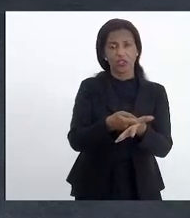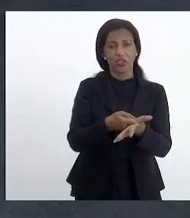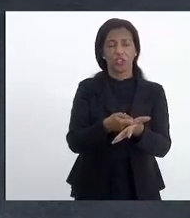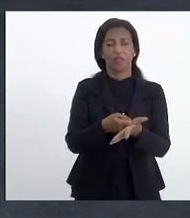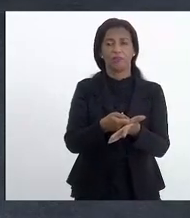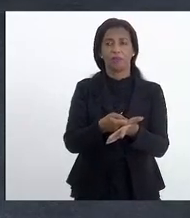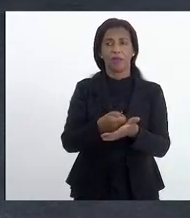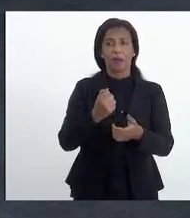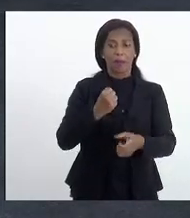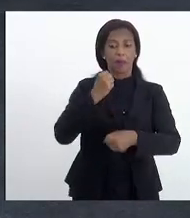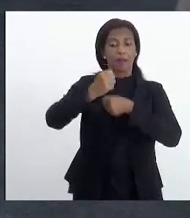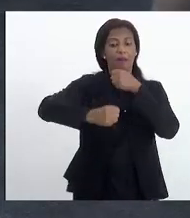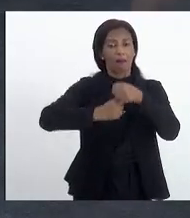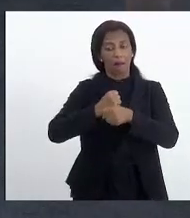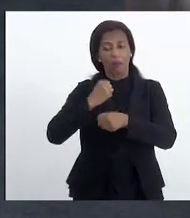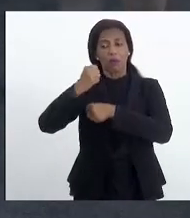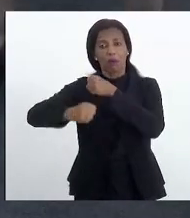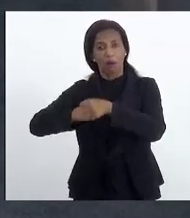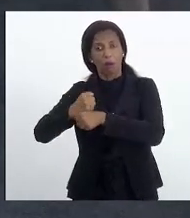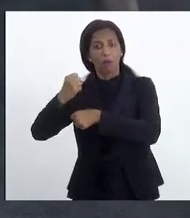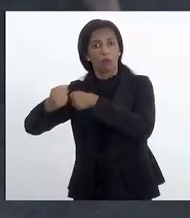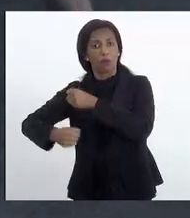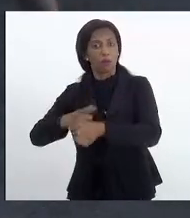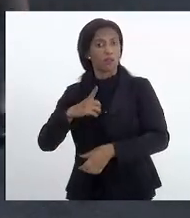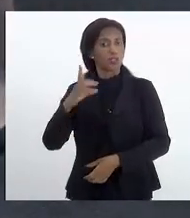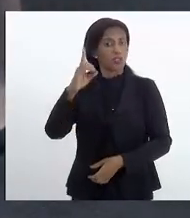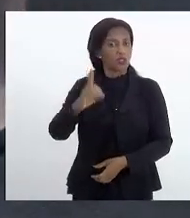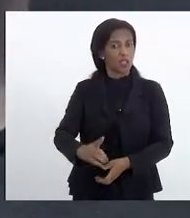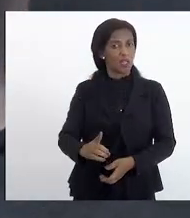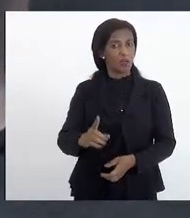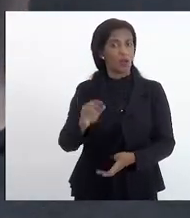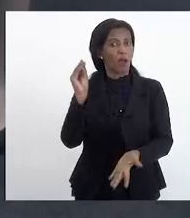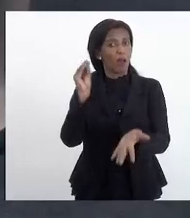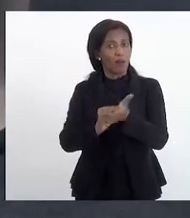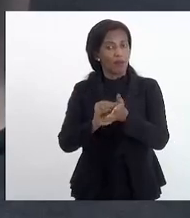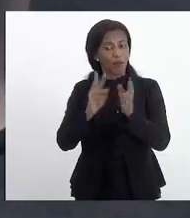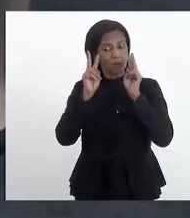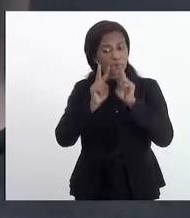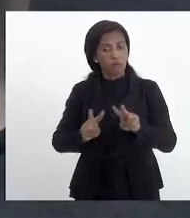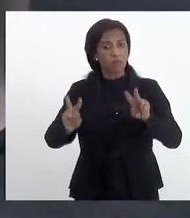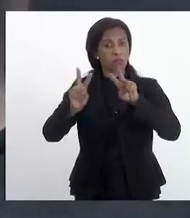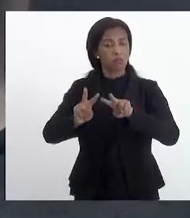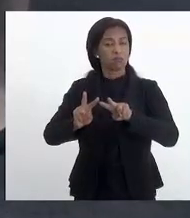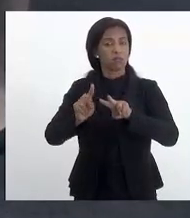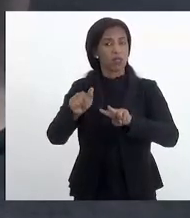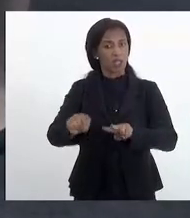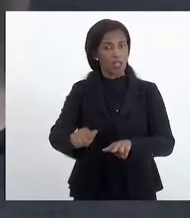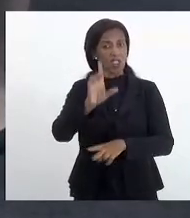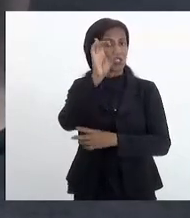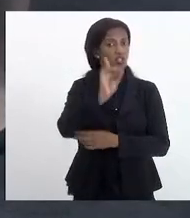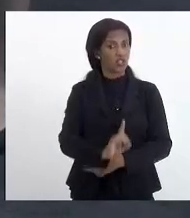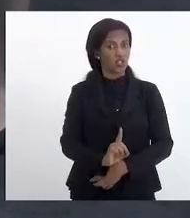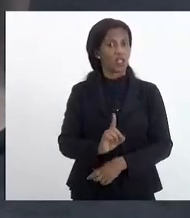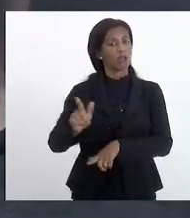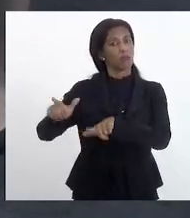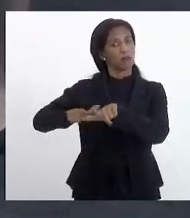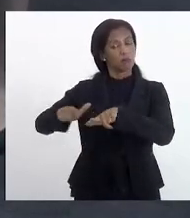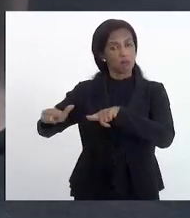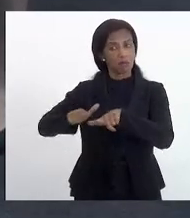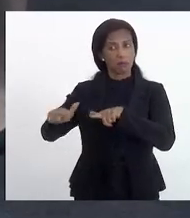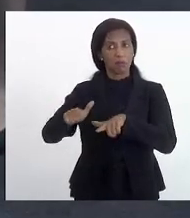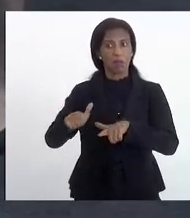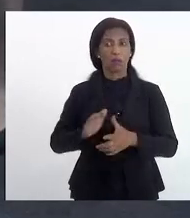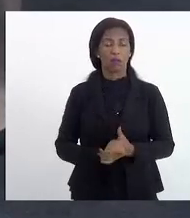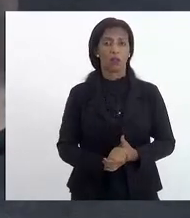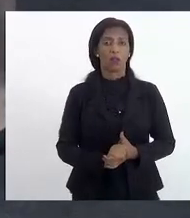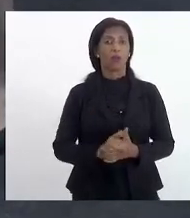IPCA a cada ano, que foi isso que formou esse bolo. A não observância desse preceito constitucional e desse direito dos servidores foi que